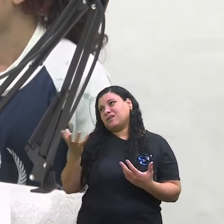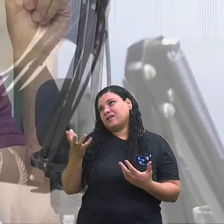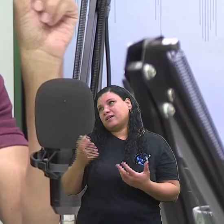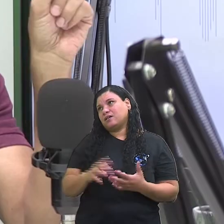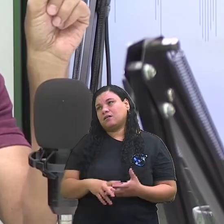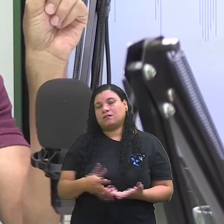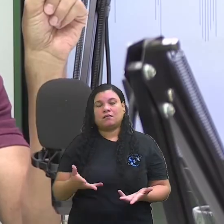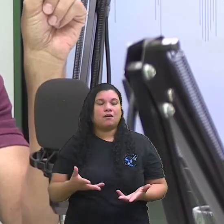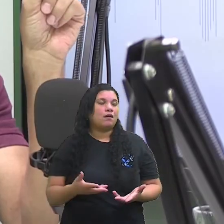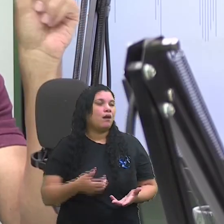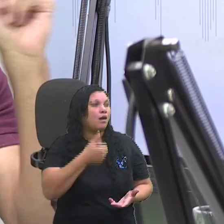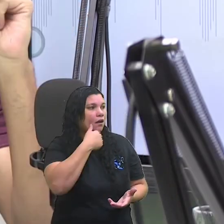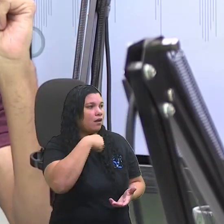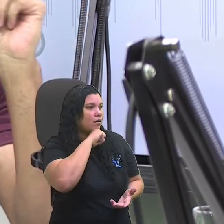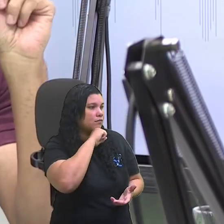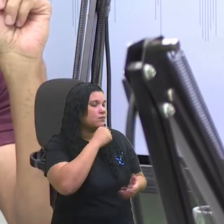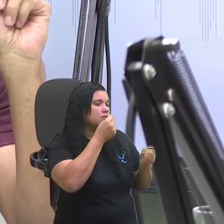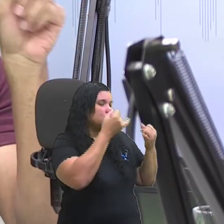imediatistas.